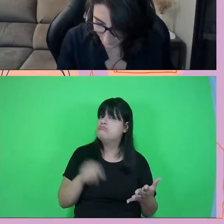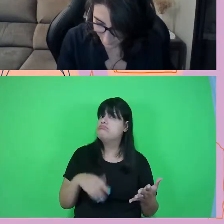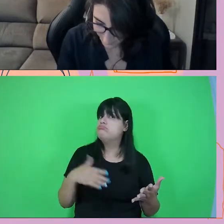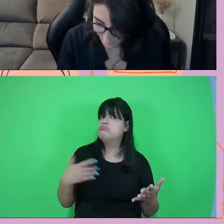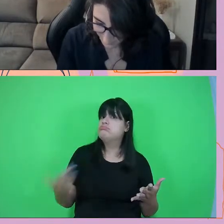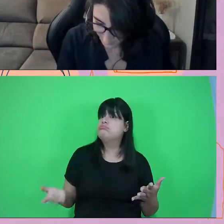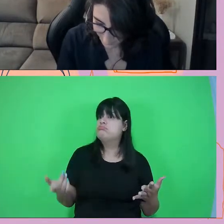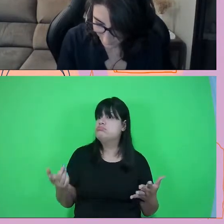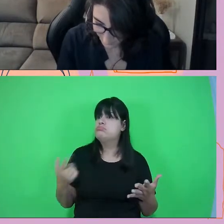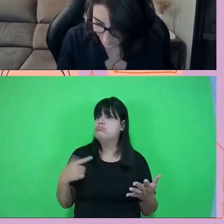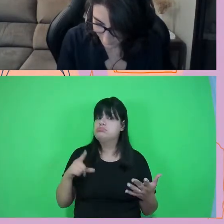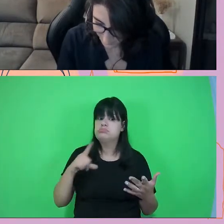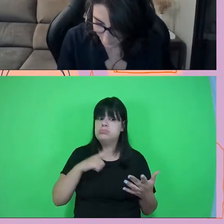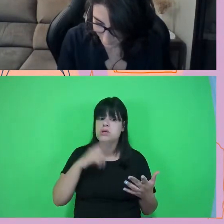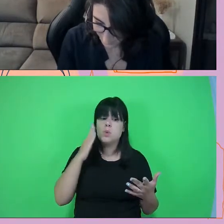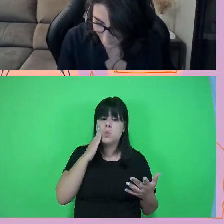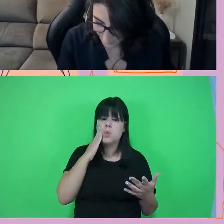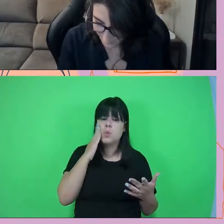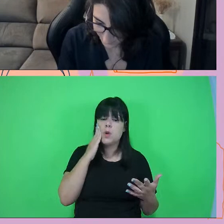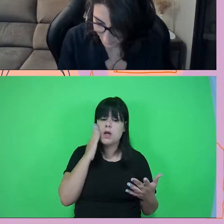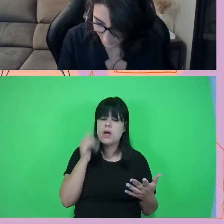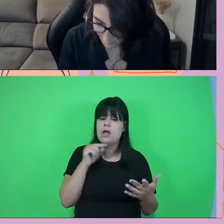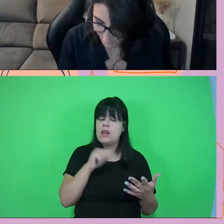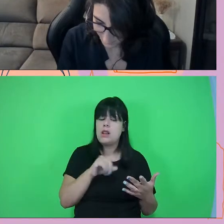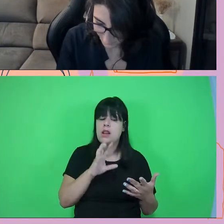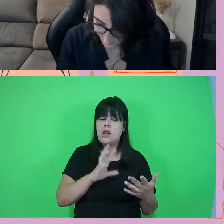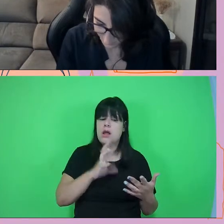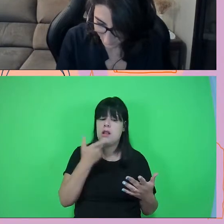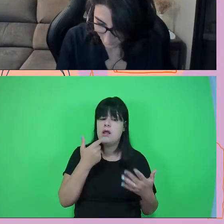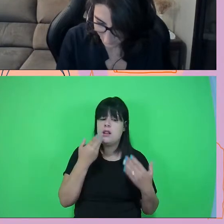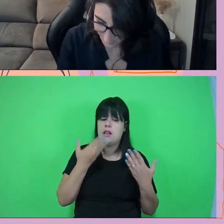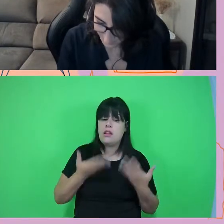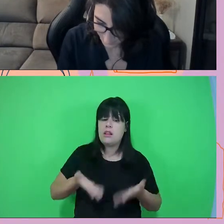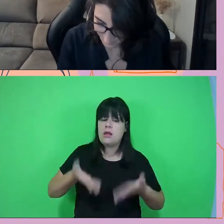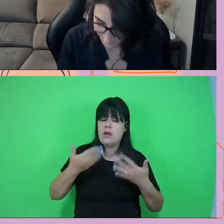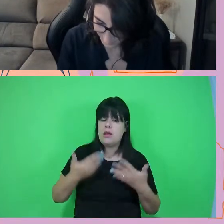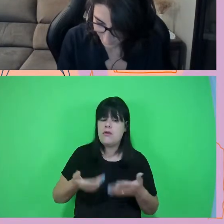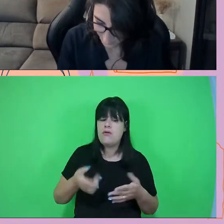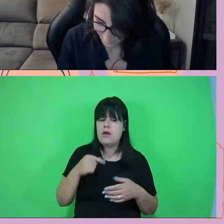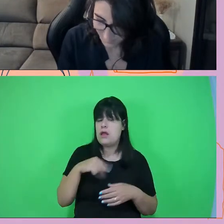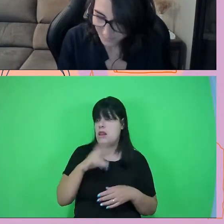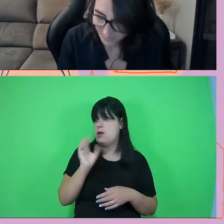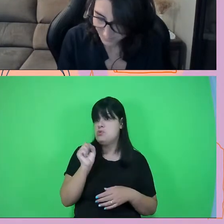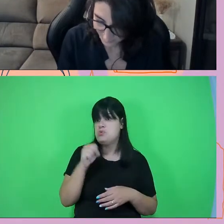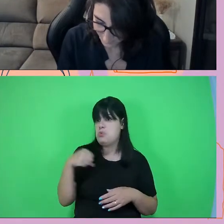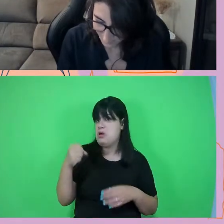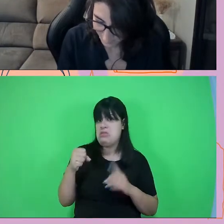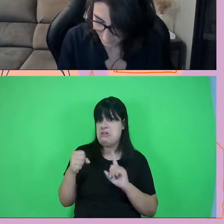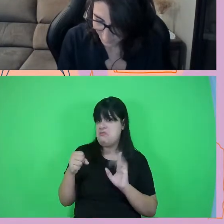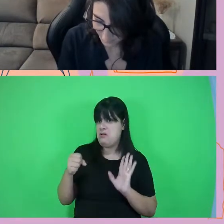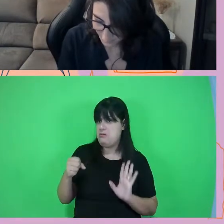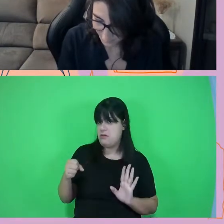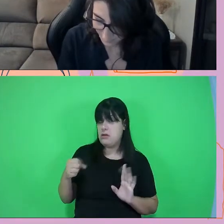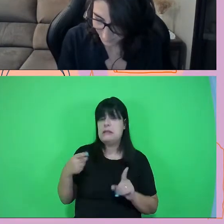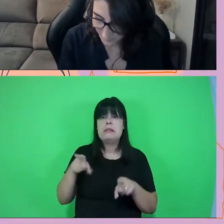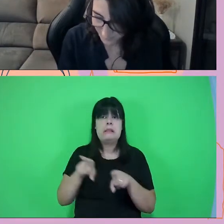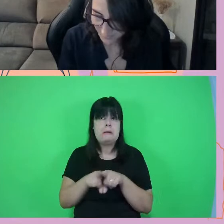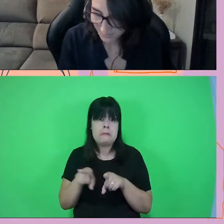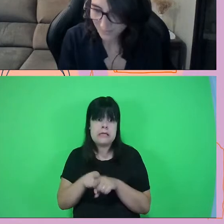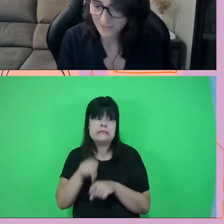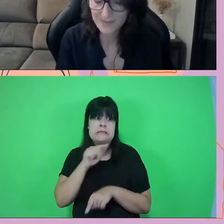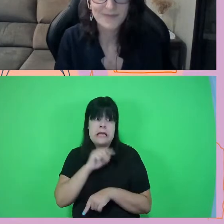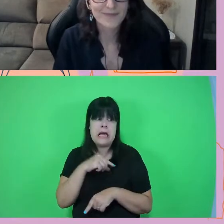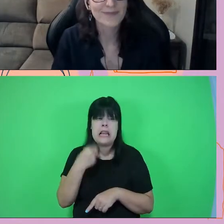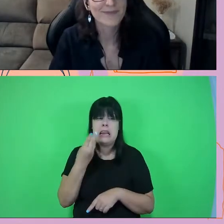das pessoas entenderem, sabe? Que o fato de ela ser leve não faz com que ela não seja cerveja. E o fato de uma cerveja ser